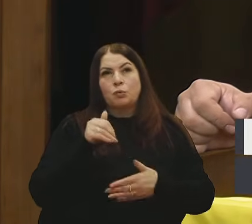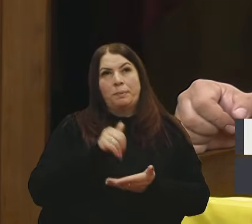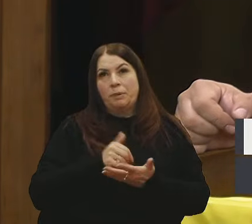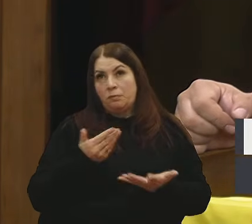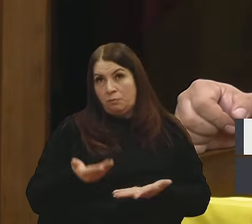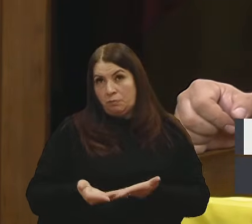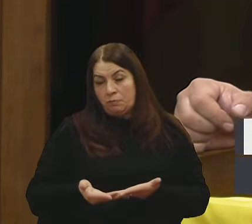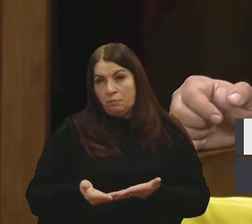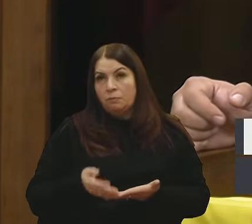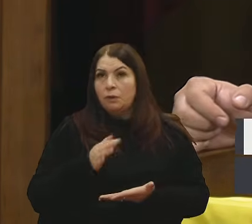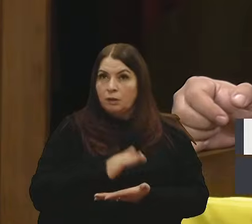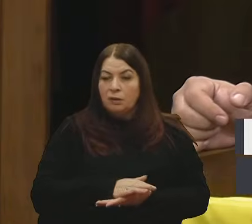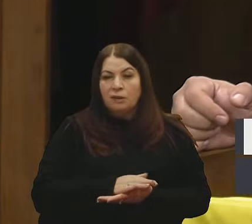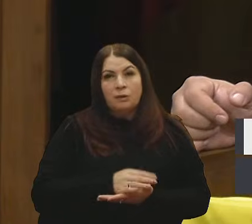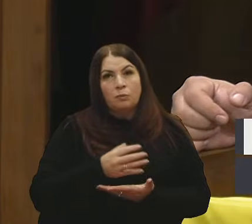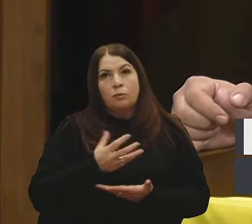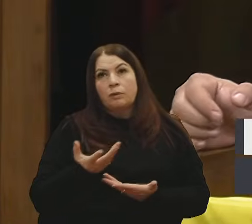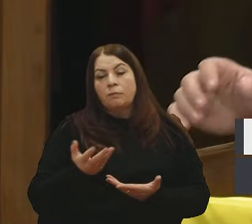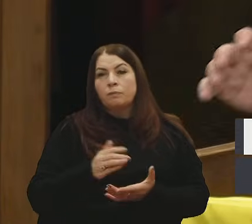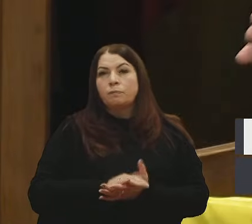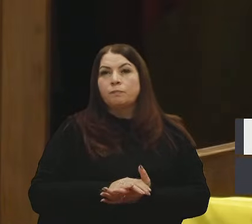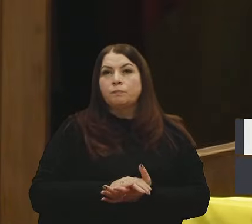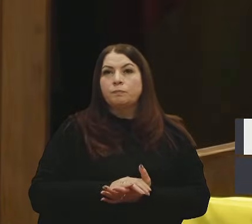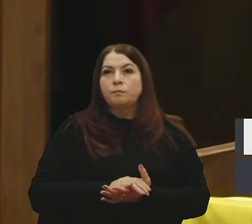possível. E uma fonte